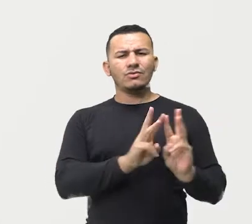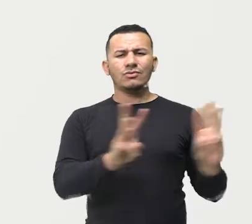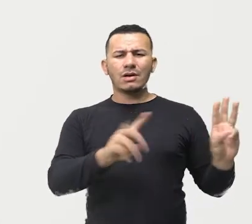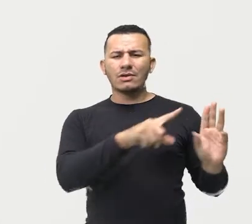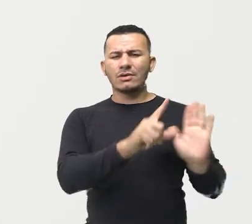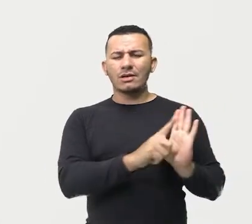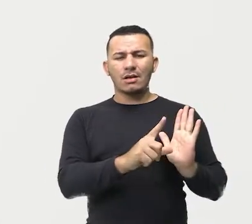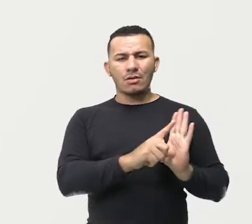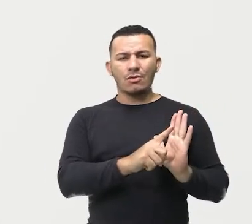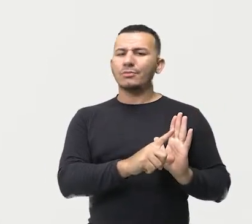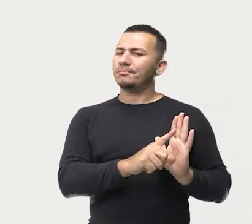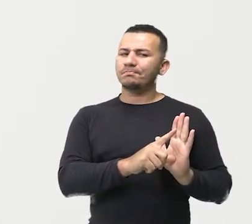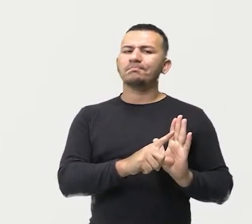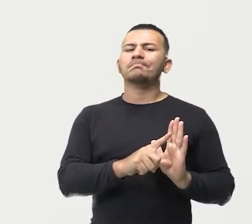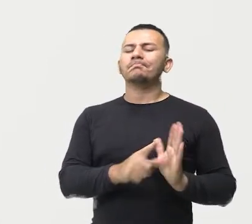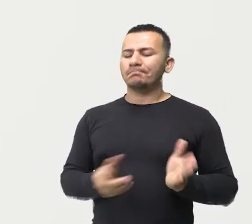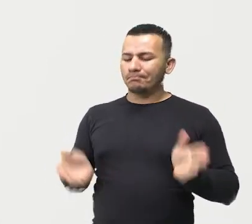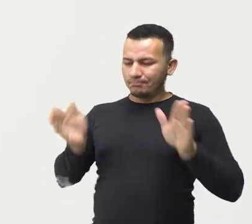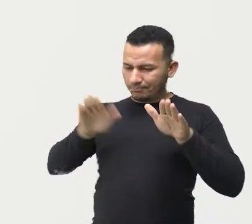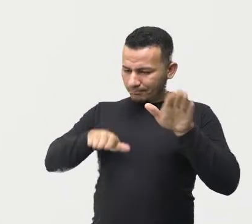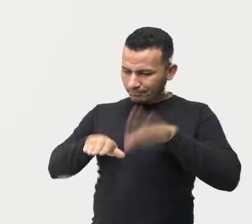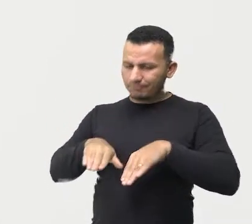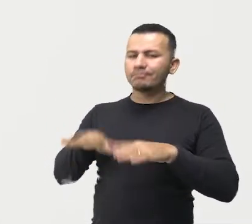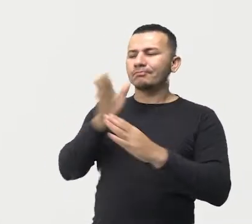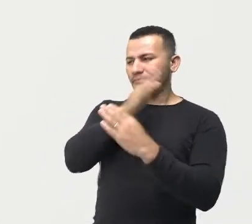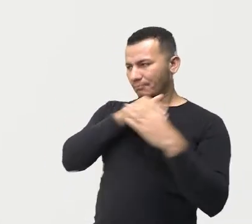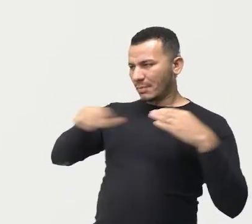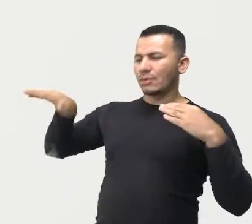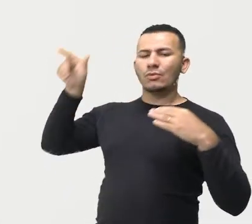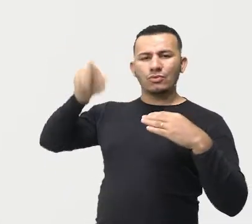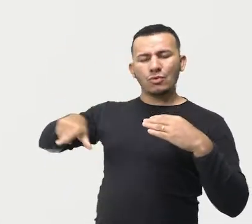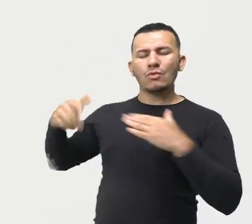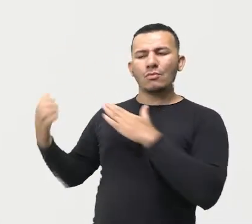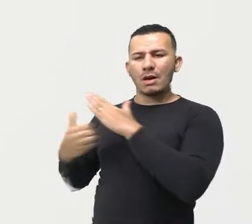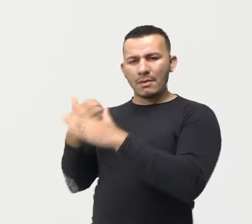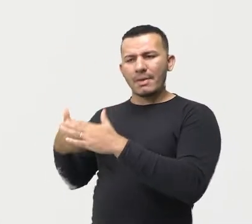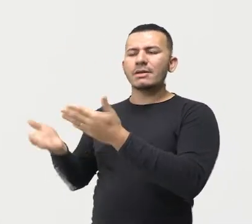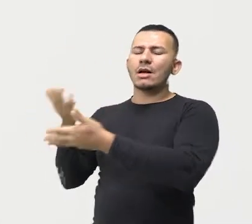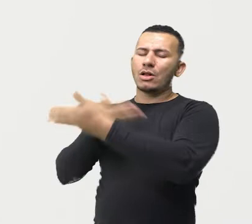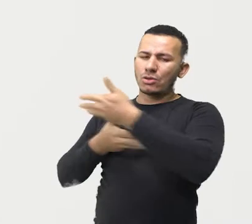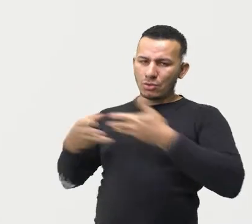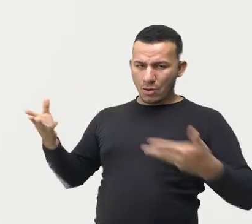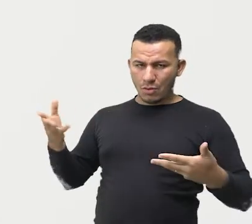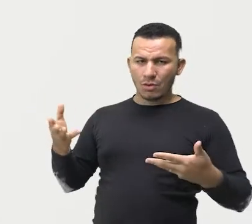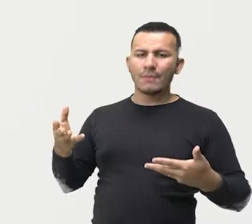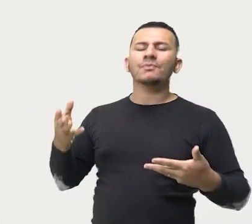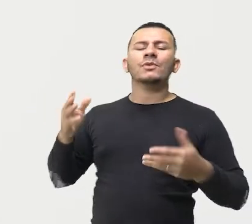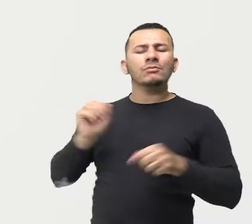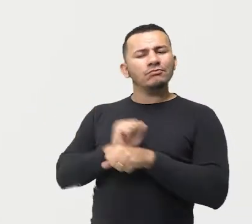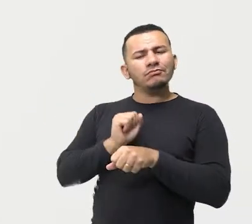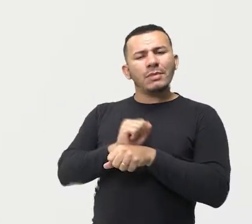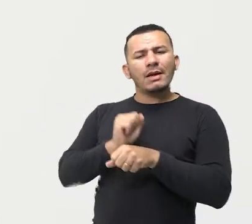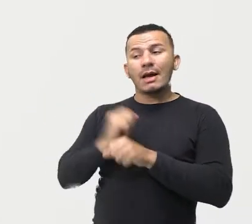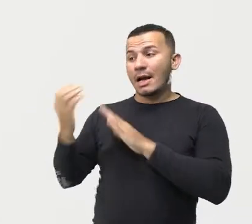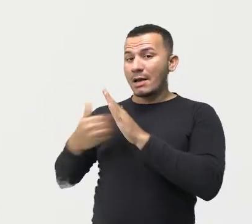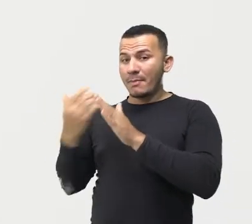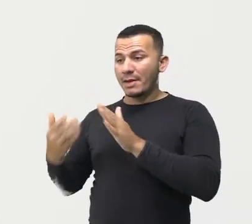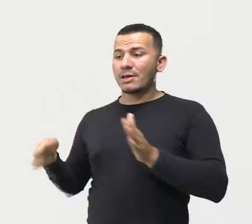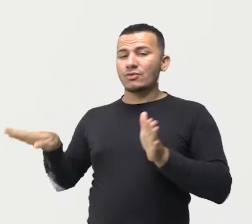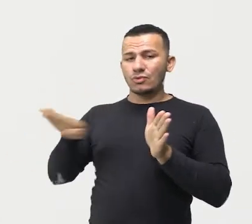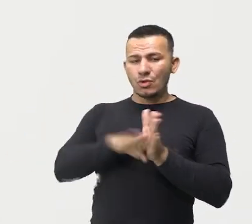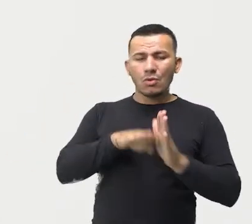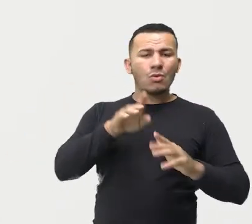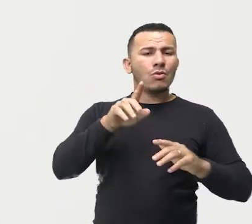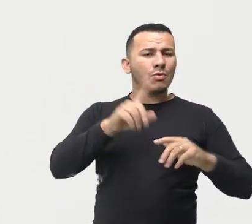e aí o que ela fez devolver o pediu a troca EA empresa Manda novamente o produto errado certo